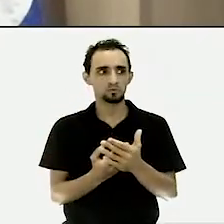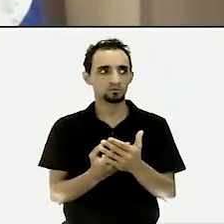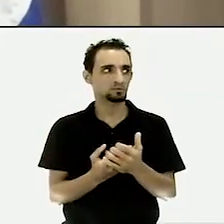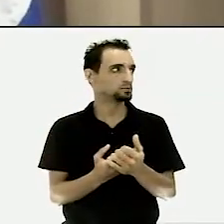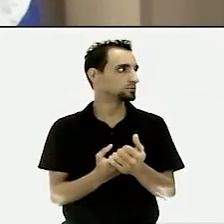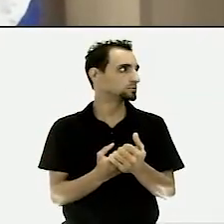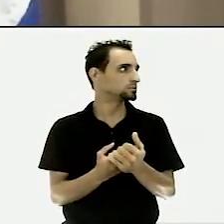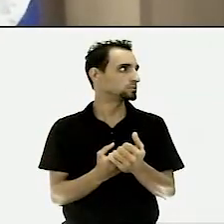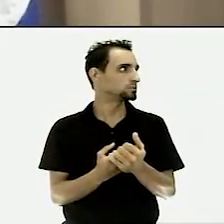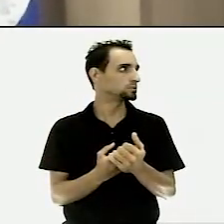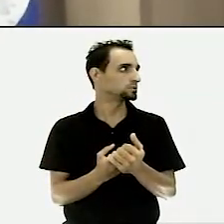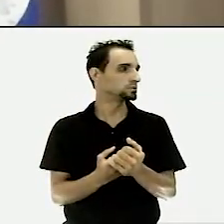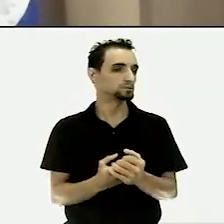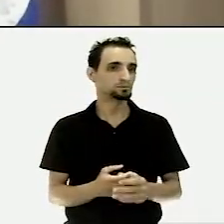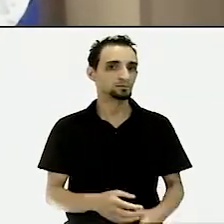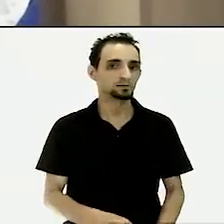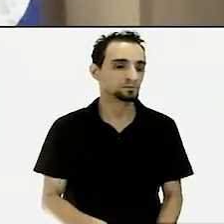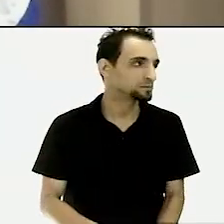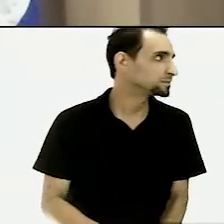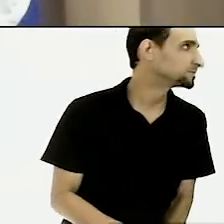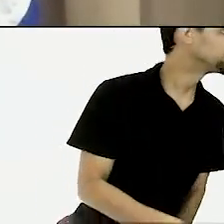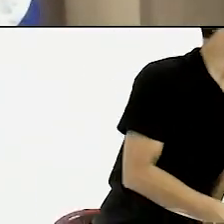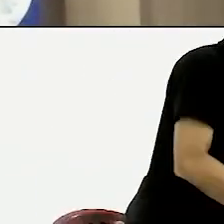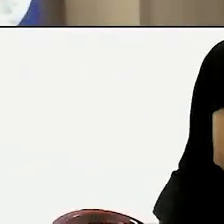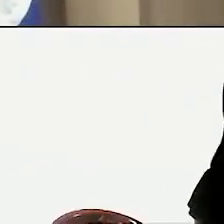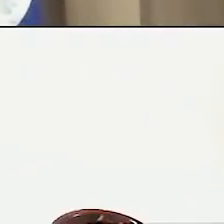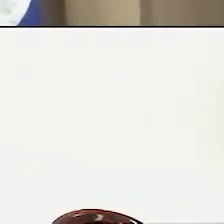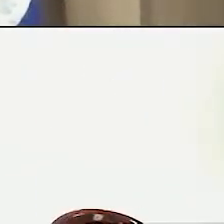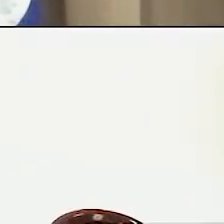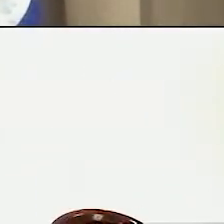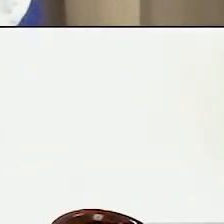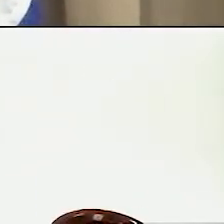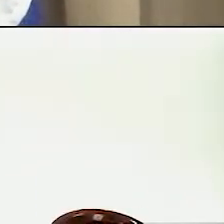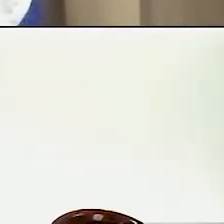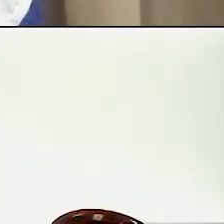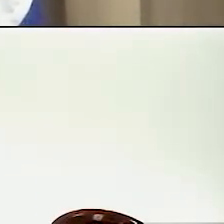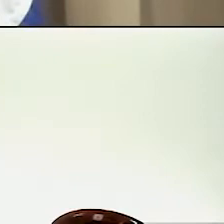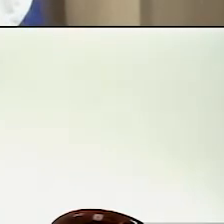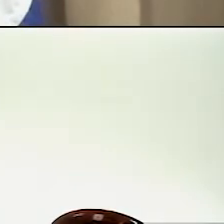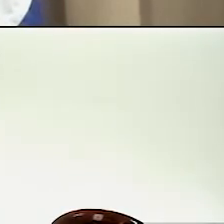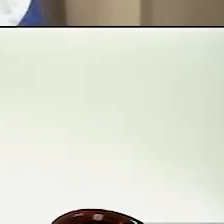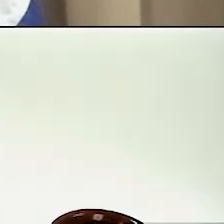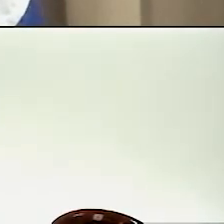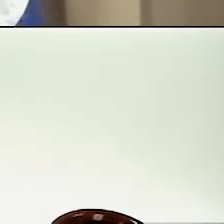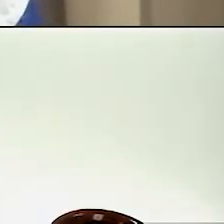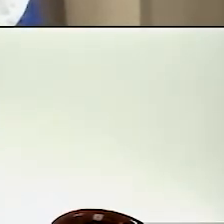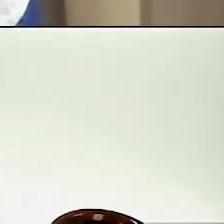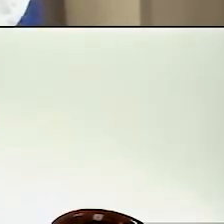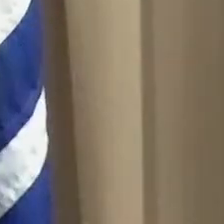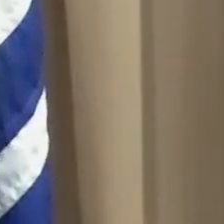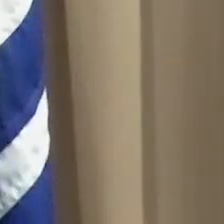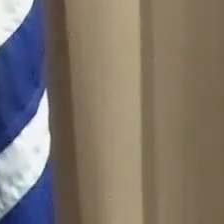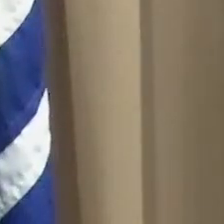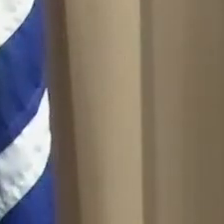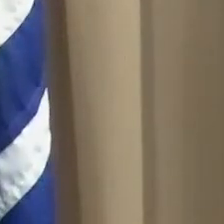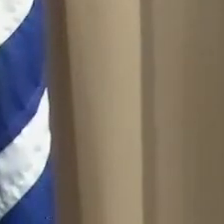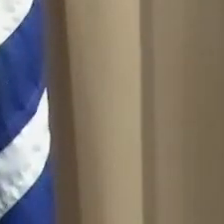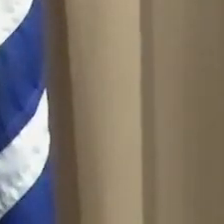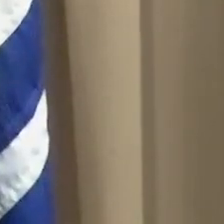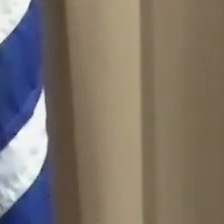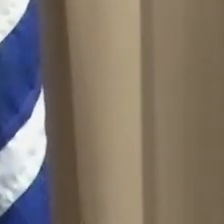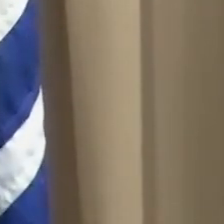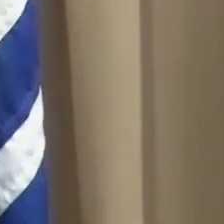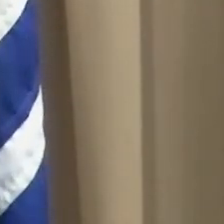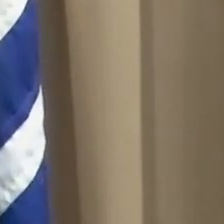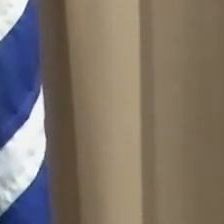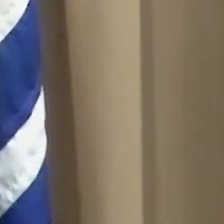município, têm que estar unidos para tal, para chegar às conclusões necessárias de trazer o